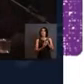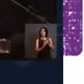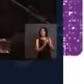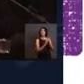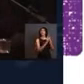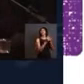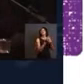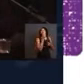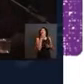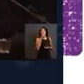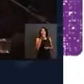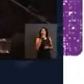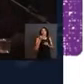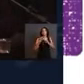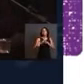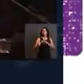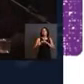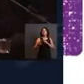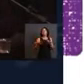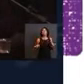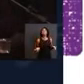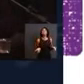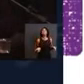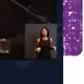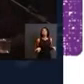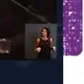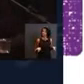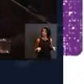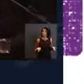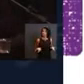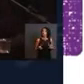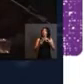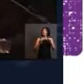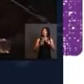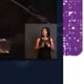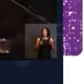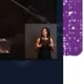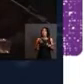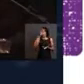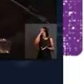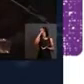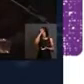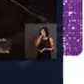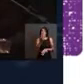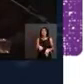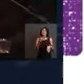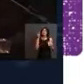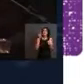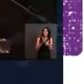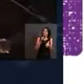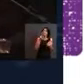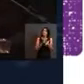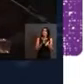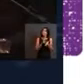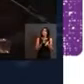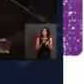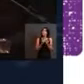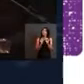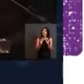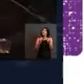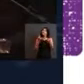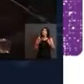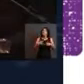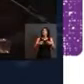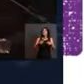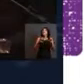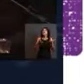aula? Uma boa aula é onde o aluno, de fato, aprende. E que elementos contribuem para uma